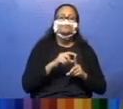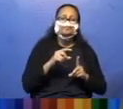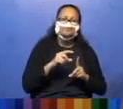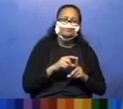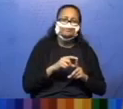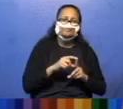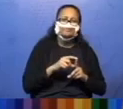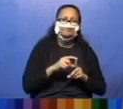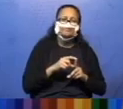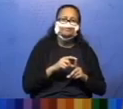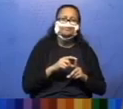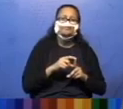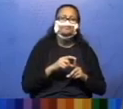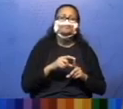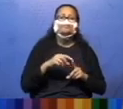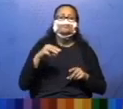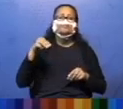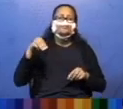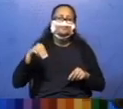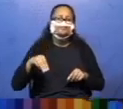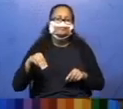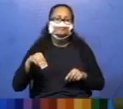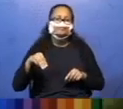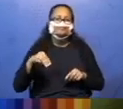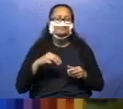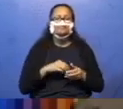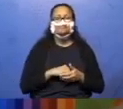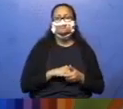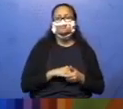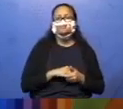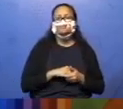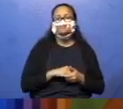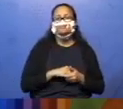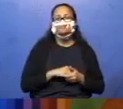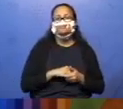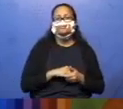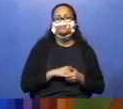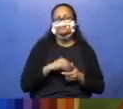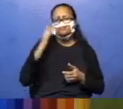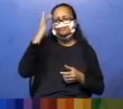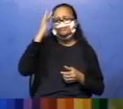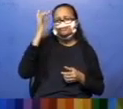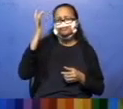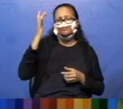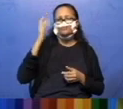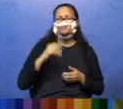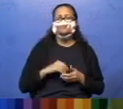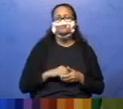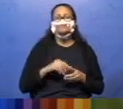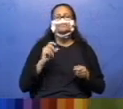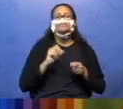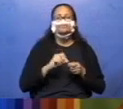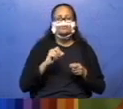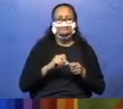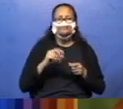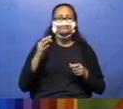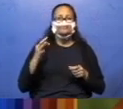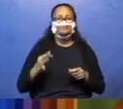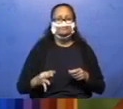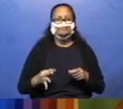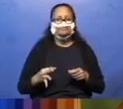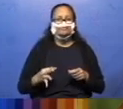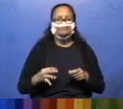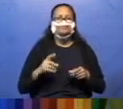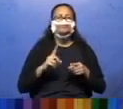também são nasalizadas. Tá? Tá bem facinho. Façam direitinho, porque senão eu vou